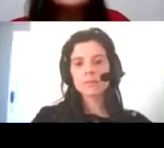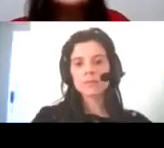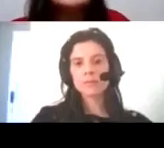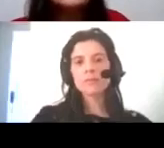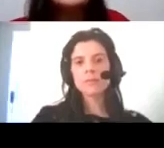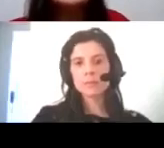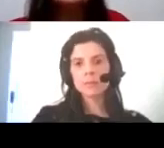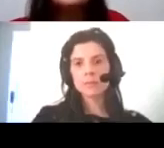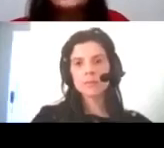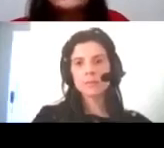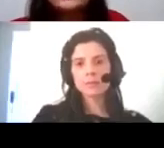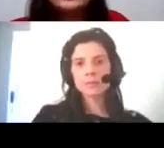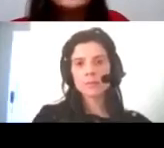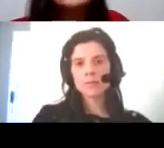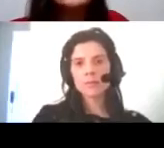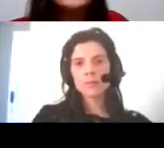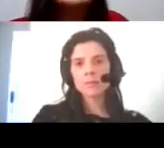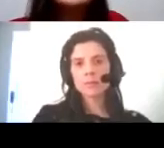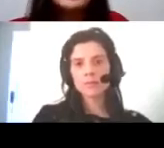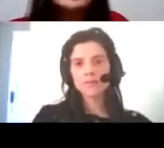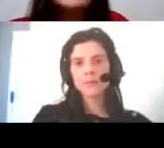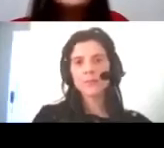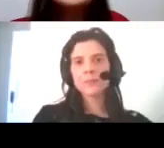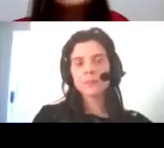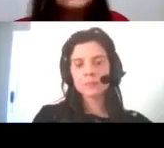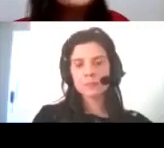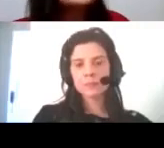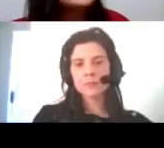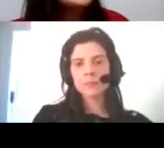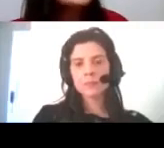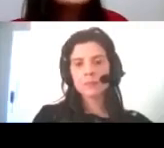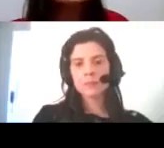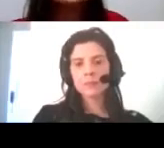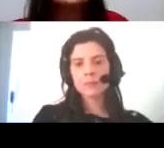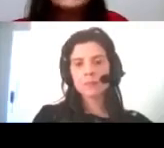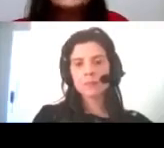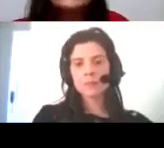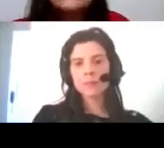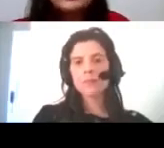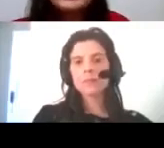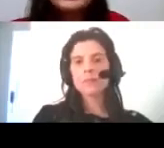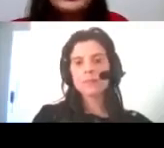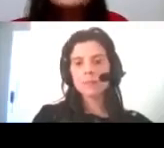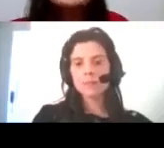baseada na Constituição Federal de 1988, a Lei Federal, como eu disse lá, de 2011, a